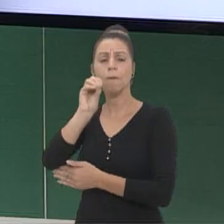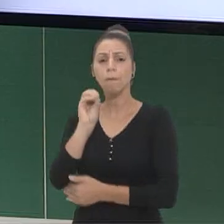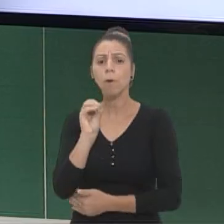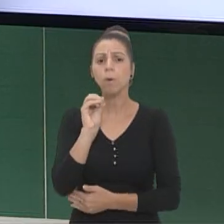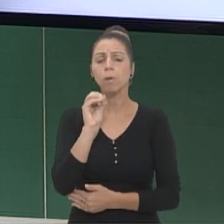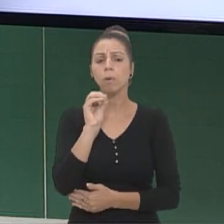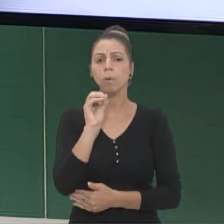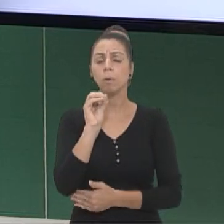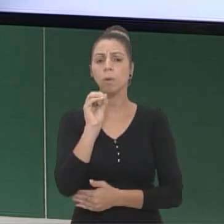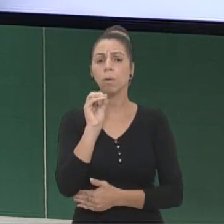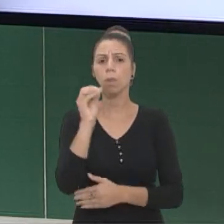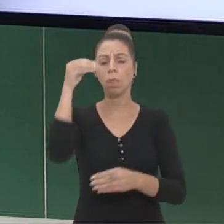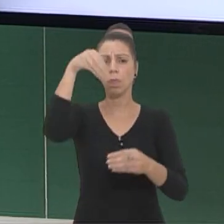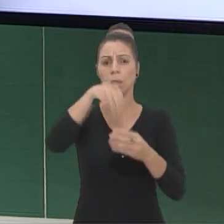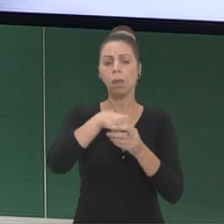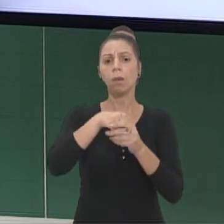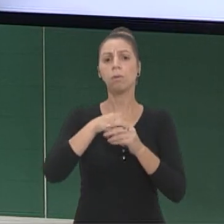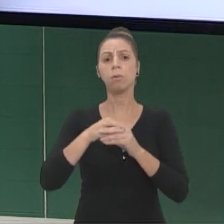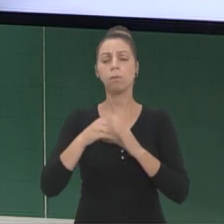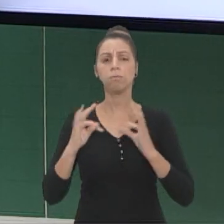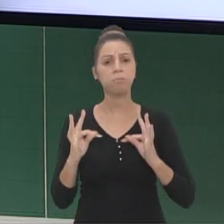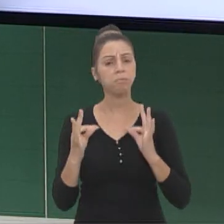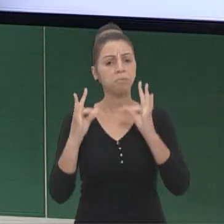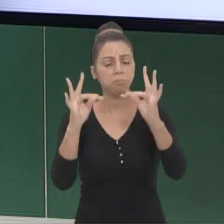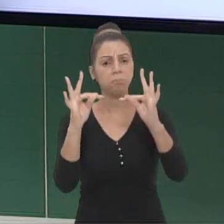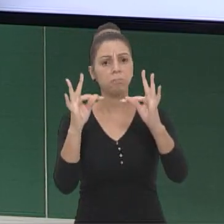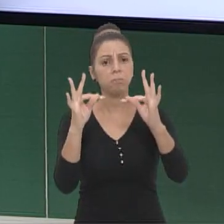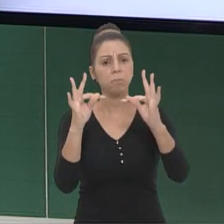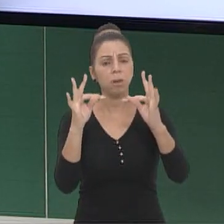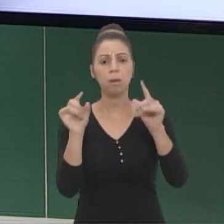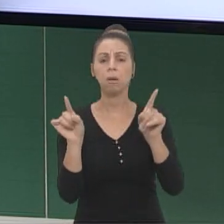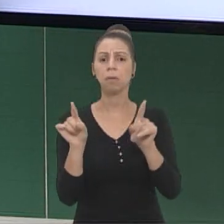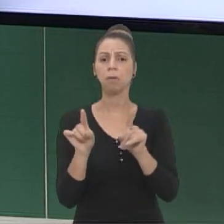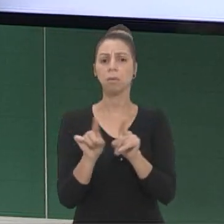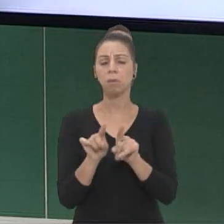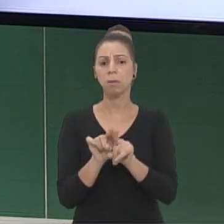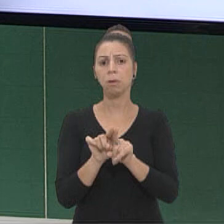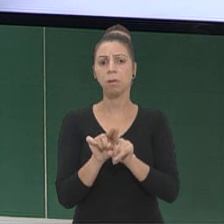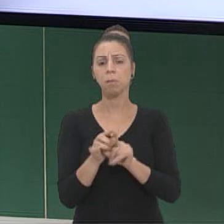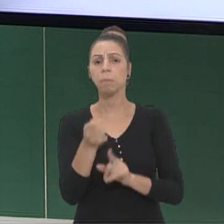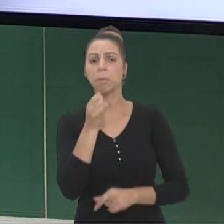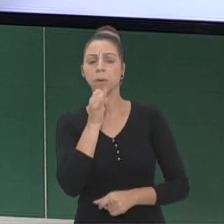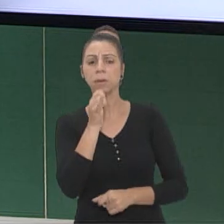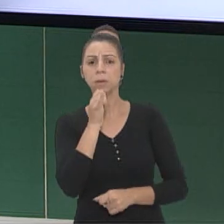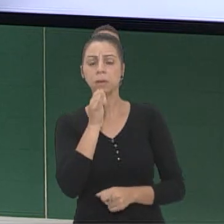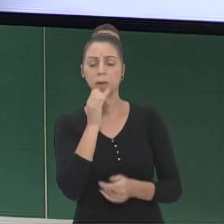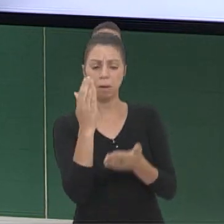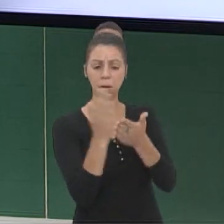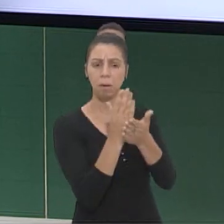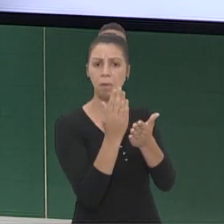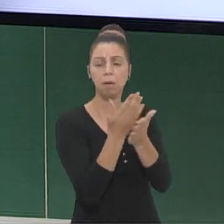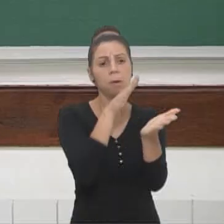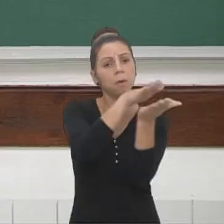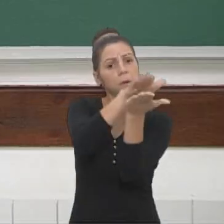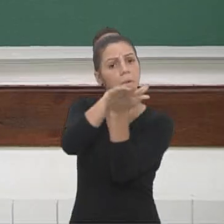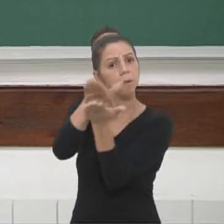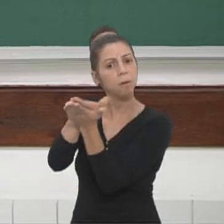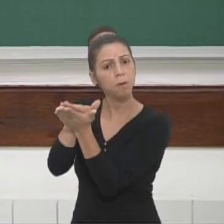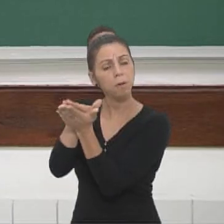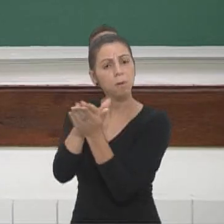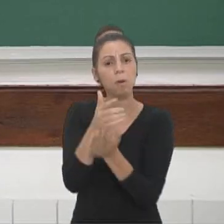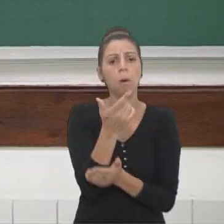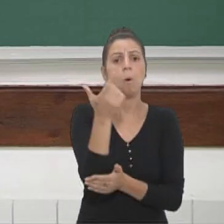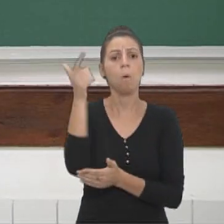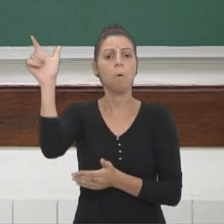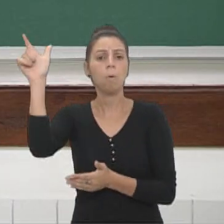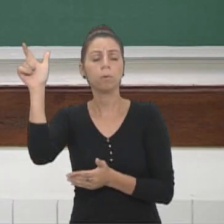questão tecnológica, os avanços que nós temos, e livros como, por exemplo, o livro na versão impressa. Outra